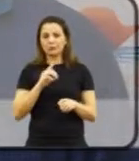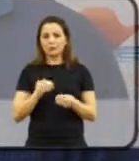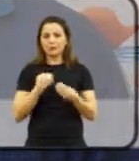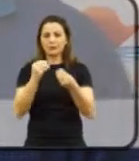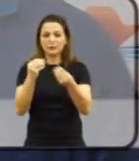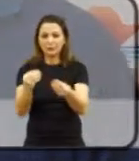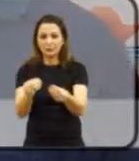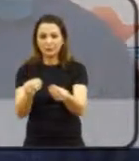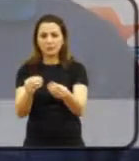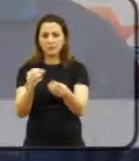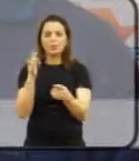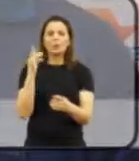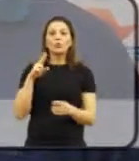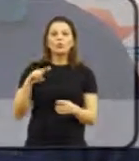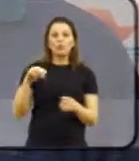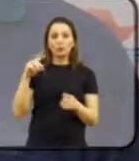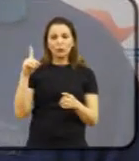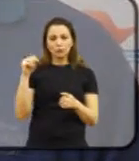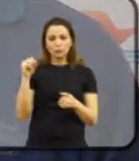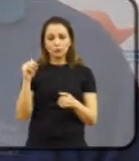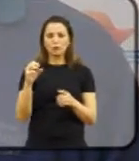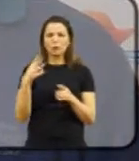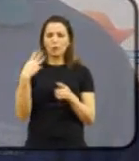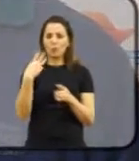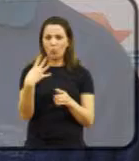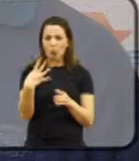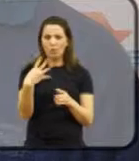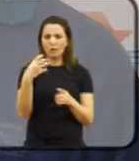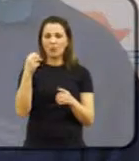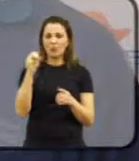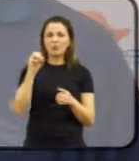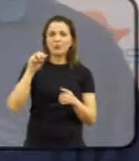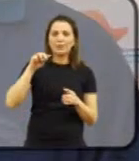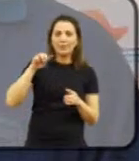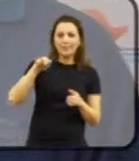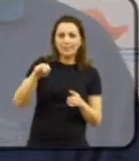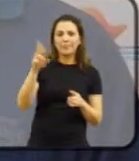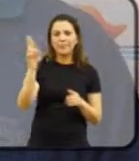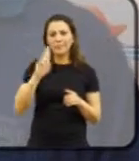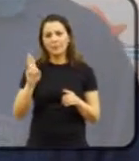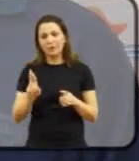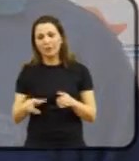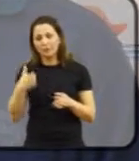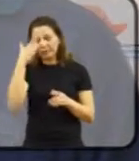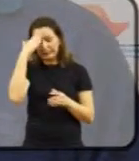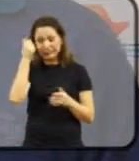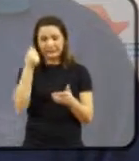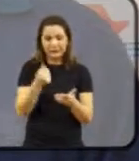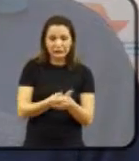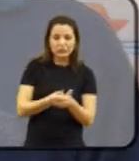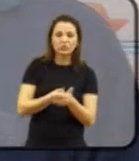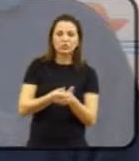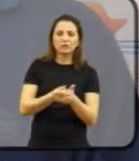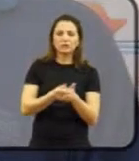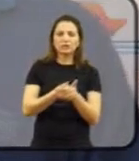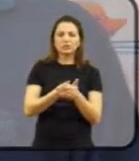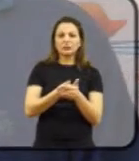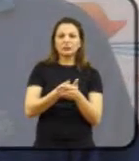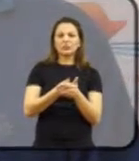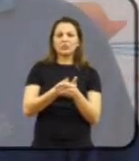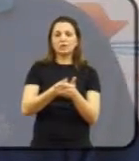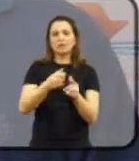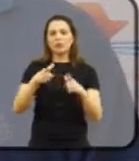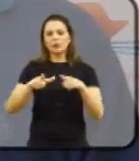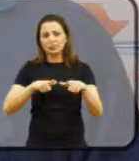do ano para o Fundo Social na ordem de R$40 mil, por acreditar no trabalho desempenhado pela presidente do Fundo Social de Solidariedade,